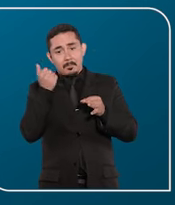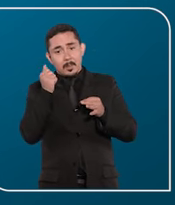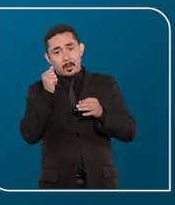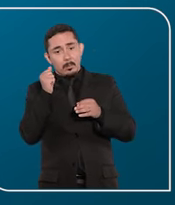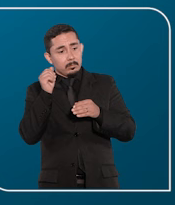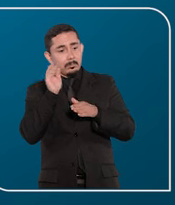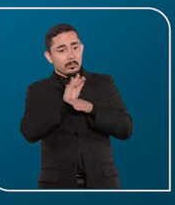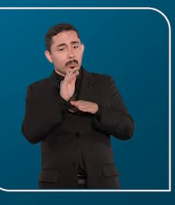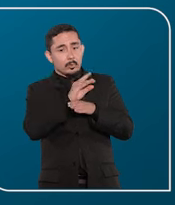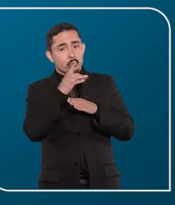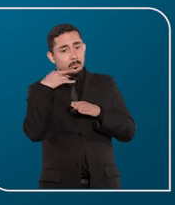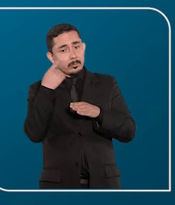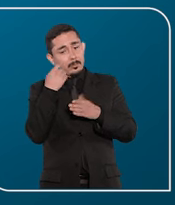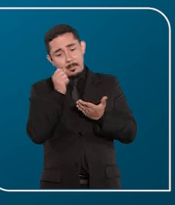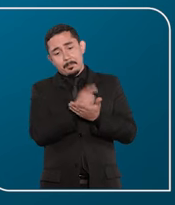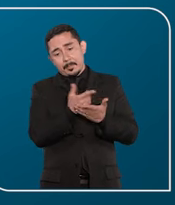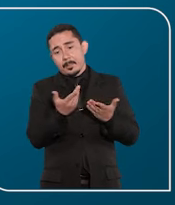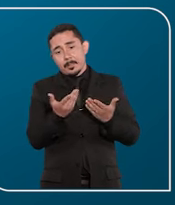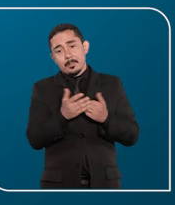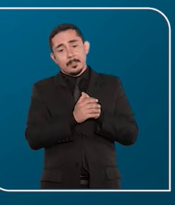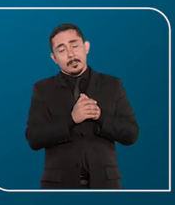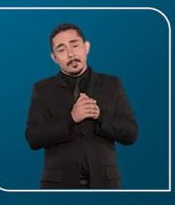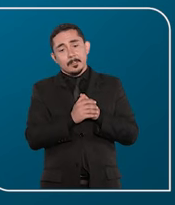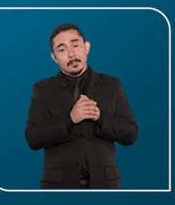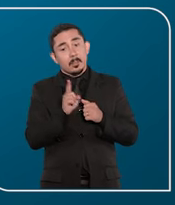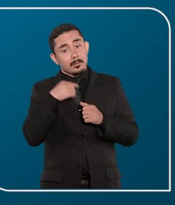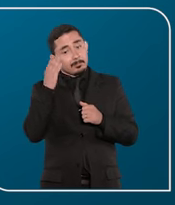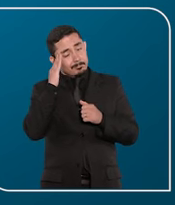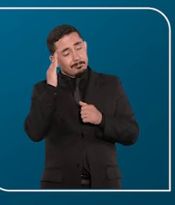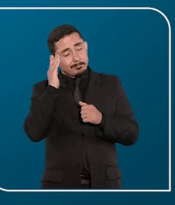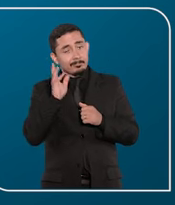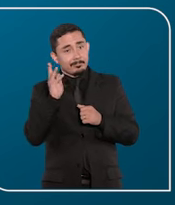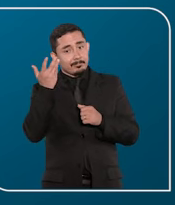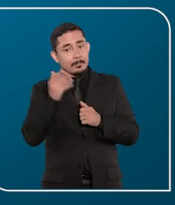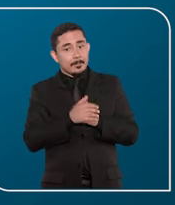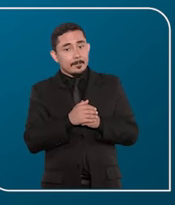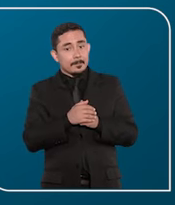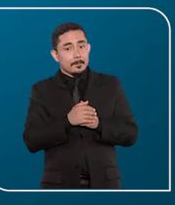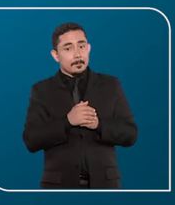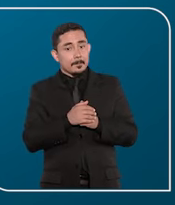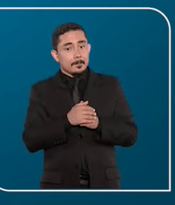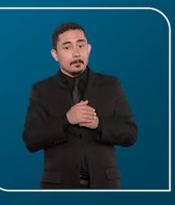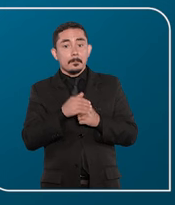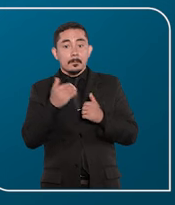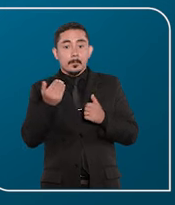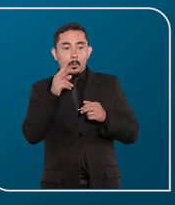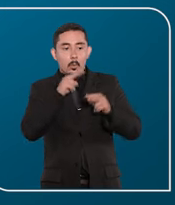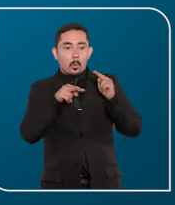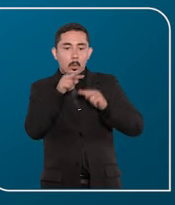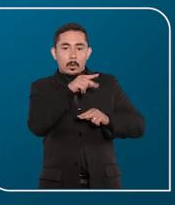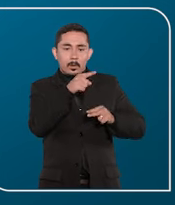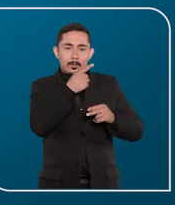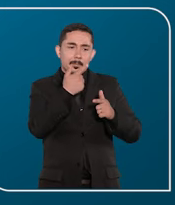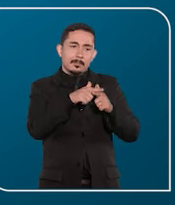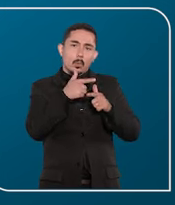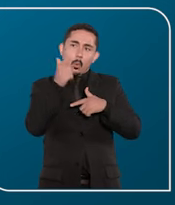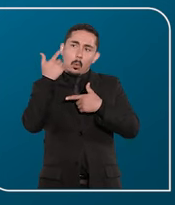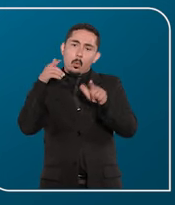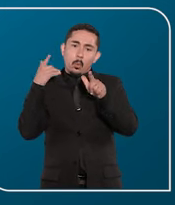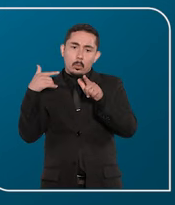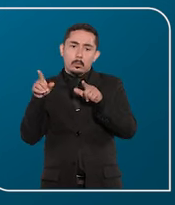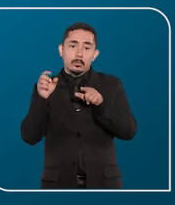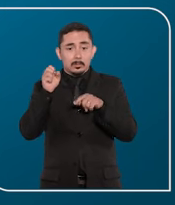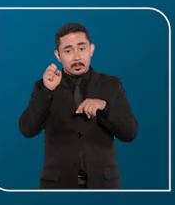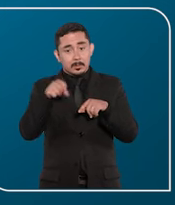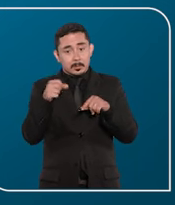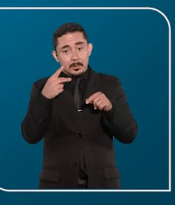Isso é um fato que a gente sabe que acontece também. Então, assim, olhar para essas soluções alternativas, que sim, me